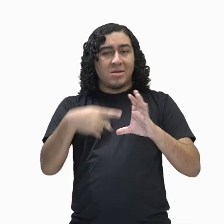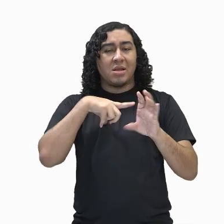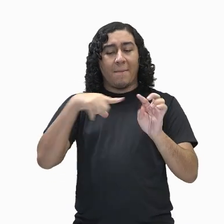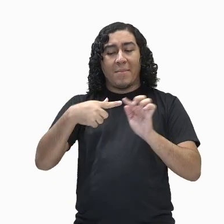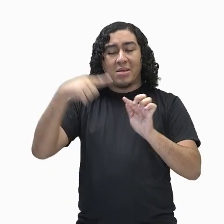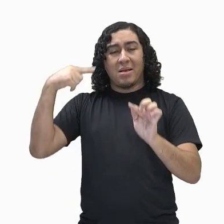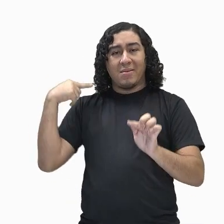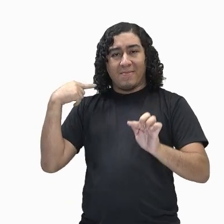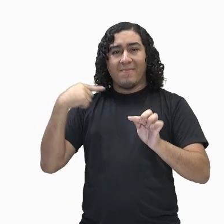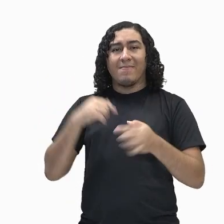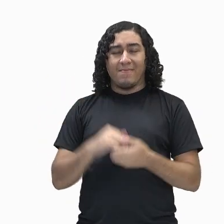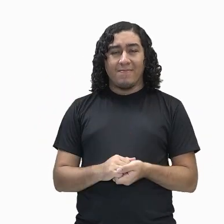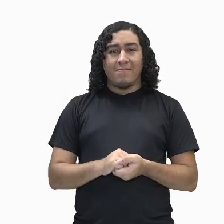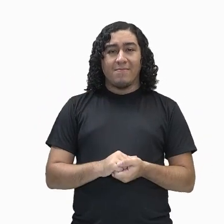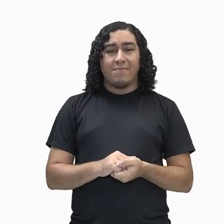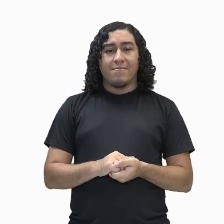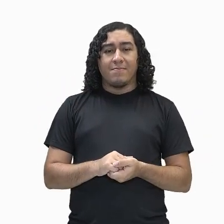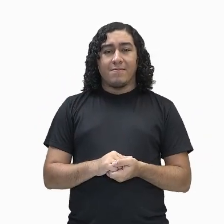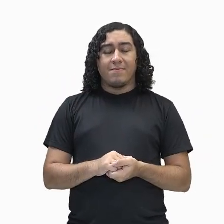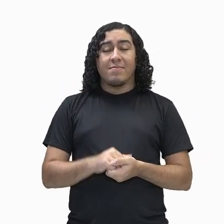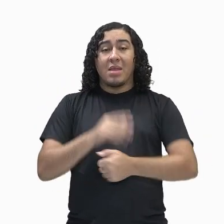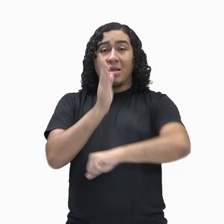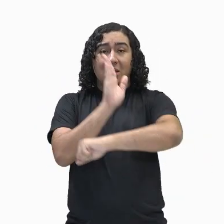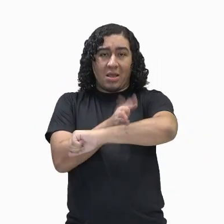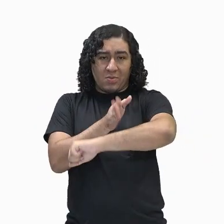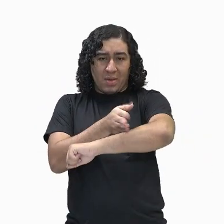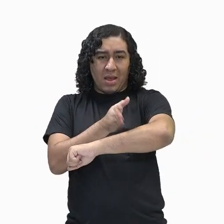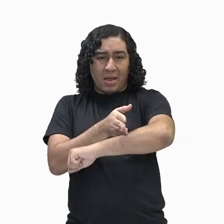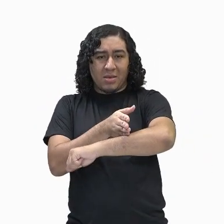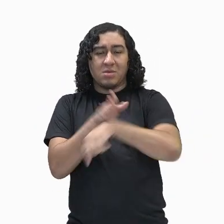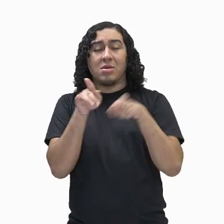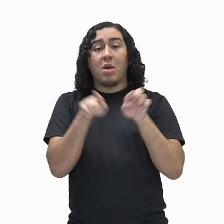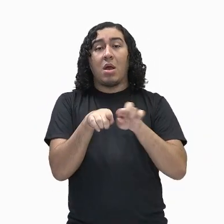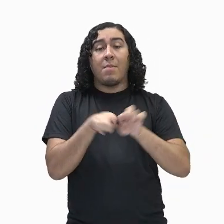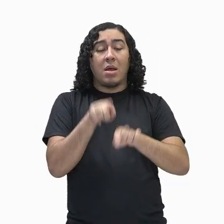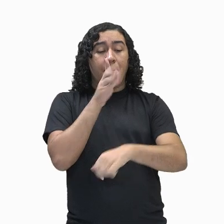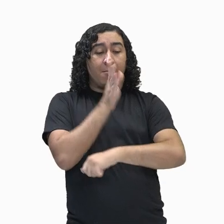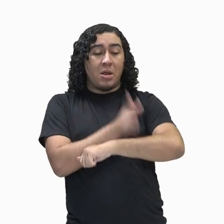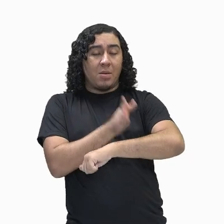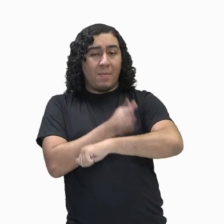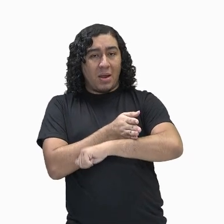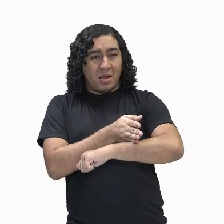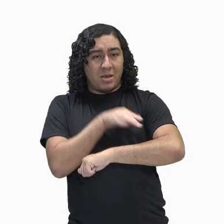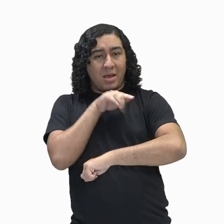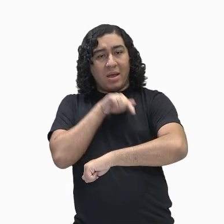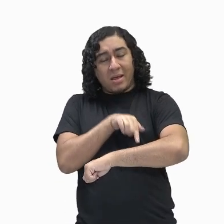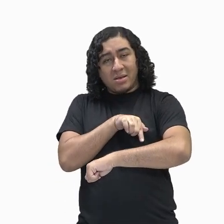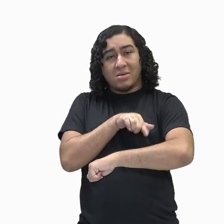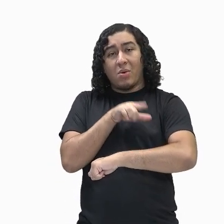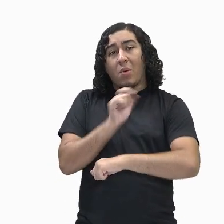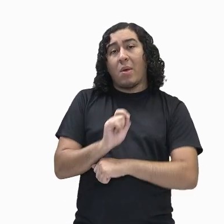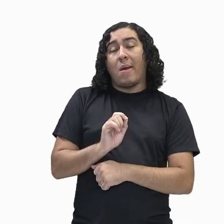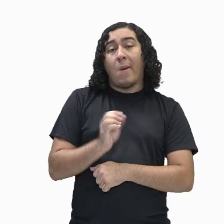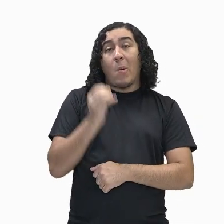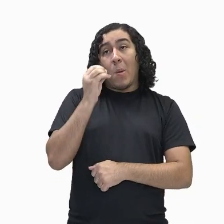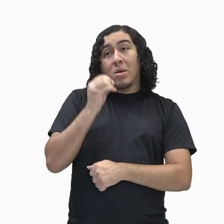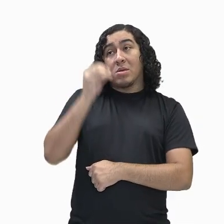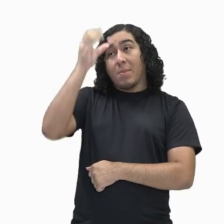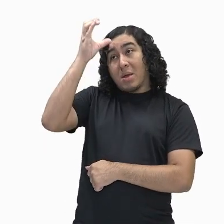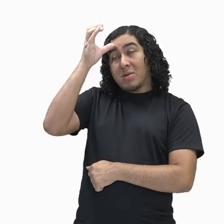Grécia Antiga. Mas chegamos aí à Idade Média, onde o conhecimento era tido como um